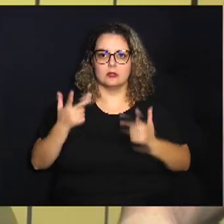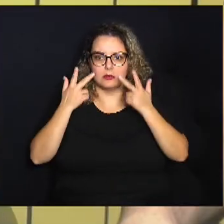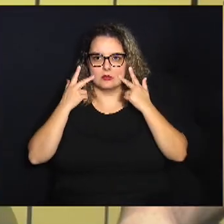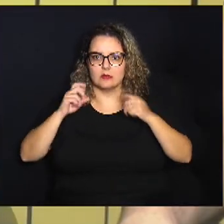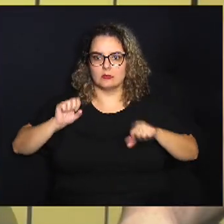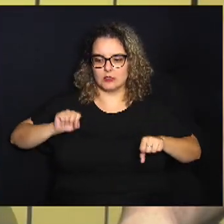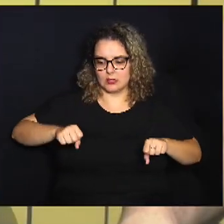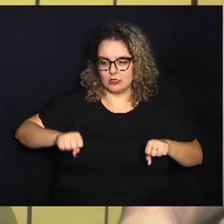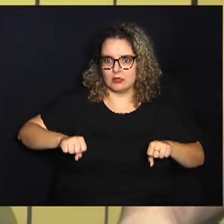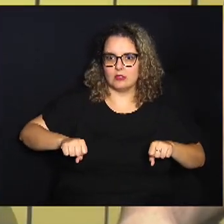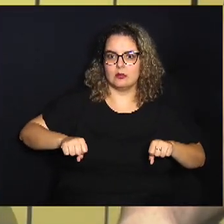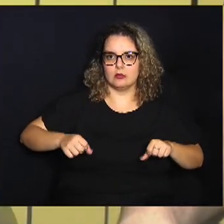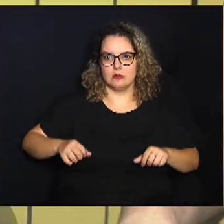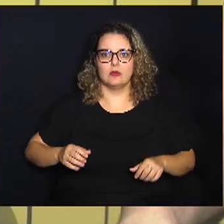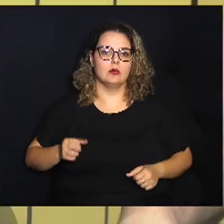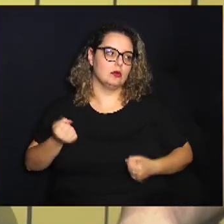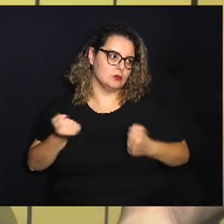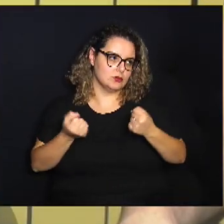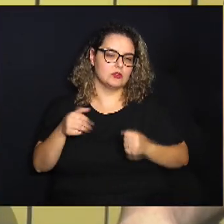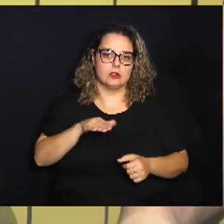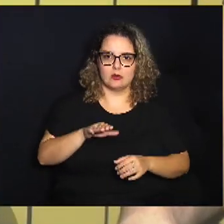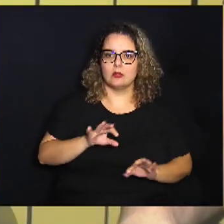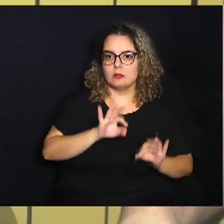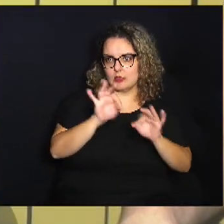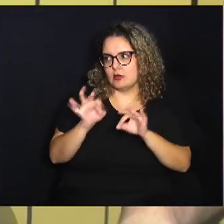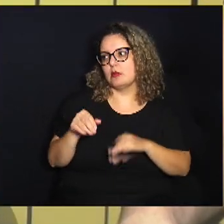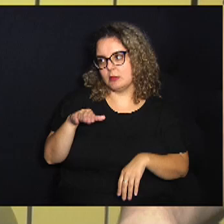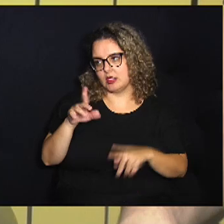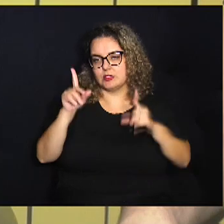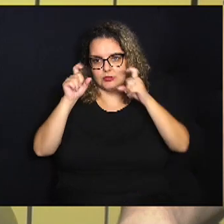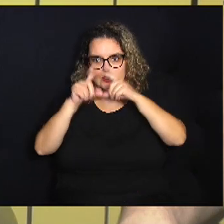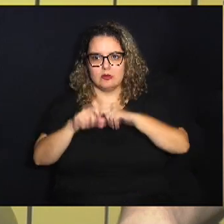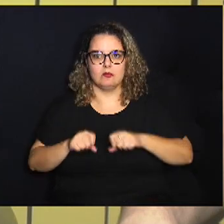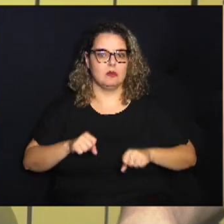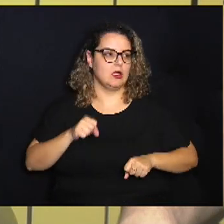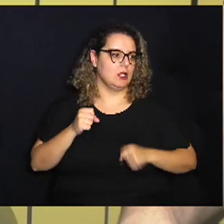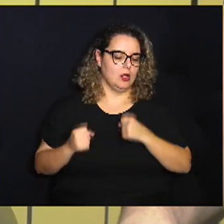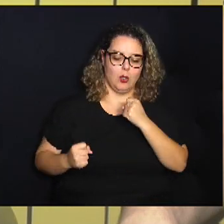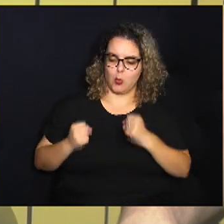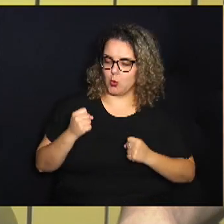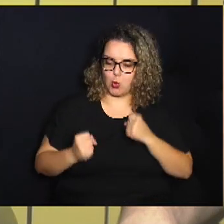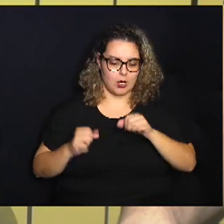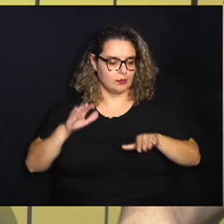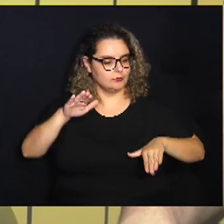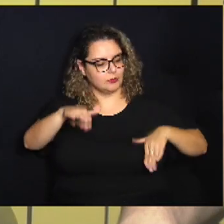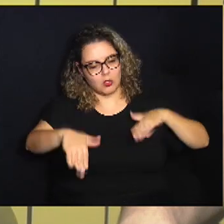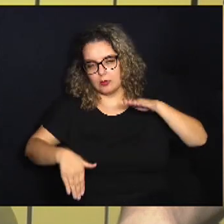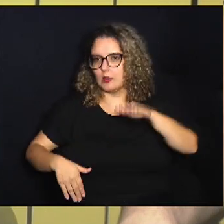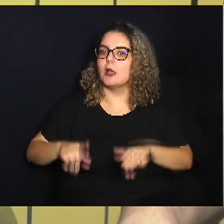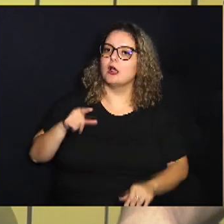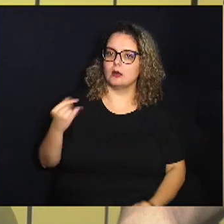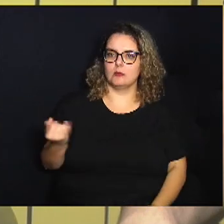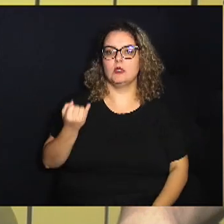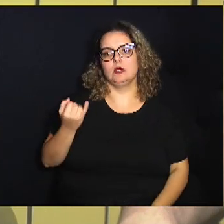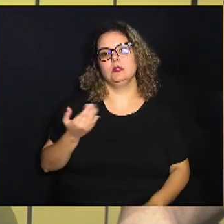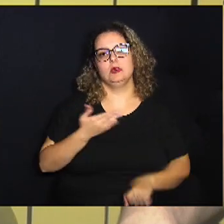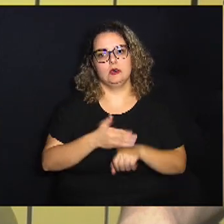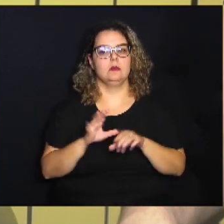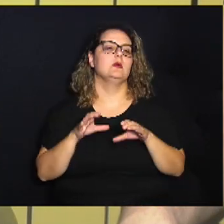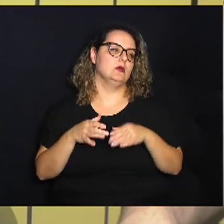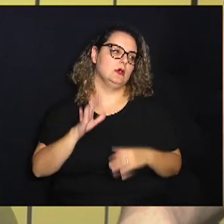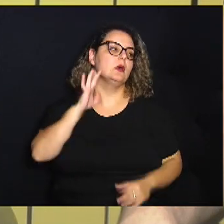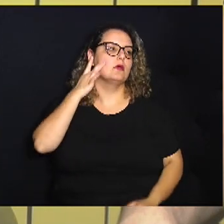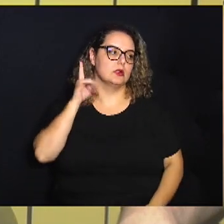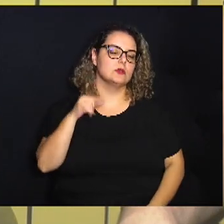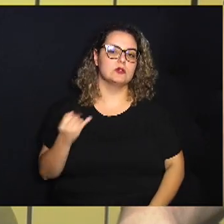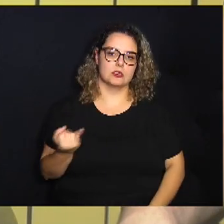moto ou de carro, né, acompanhando. É mais difícil. Mas a corrida e a natação é fundamental e também treinar em grupo. Eu acho muito